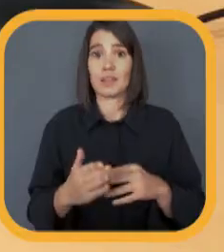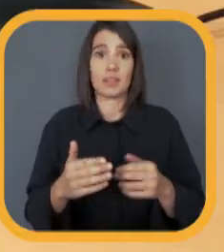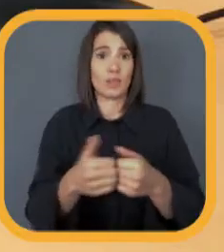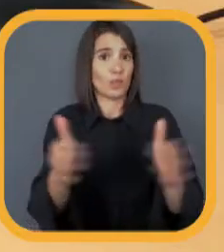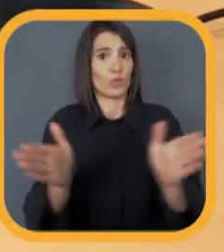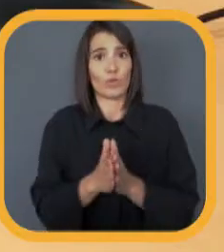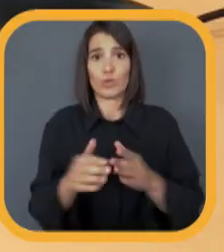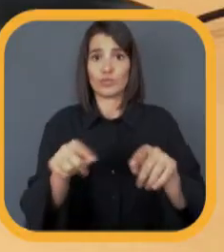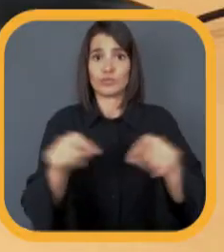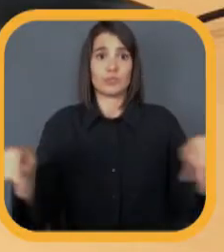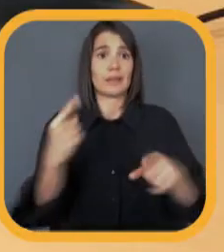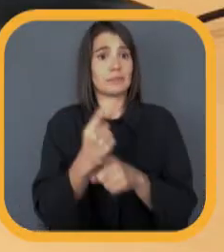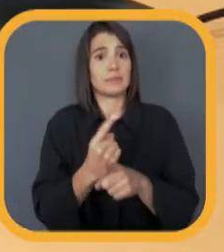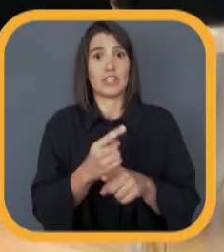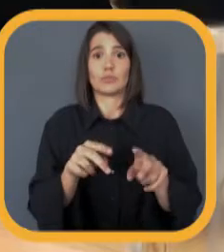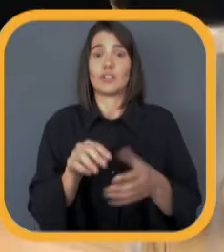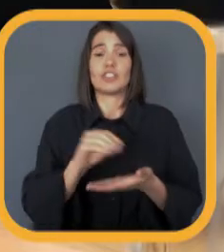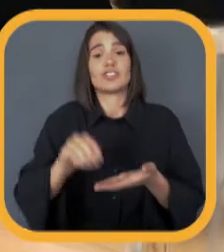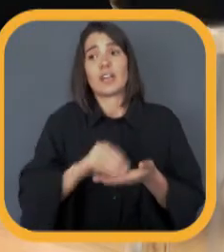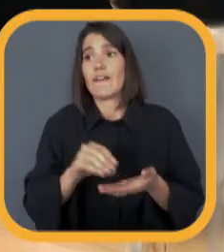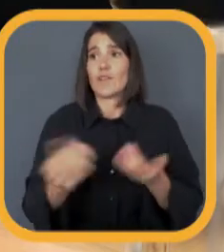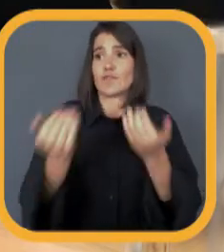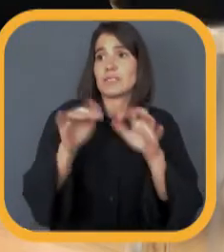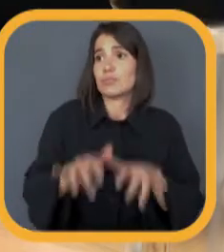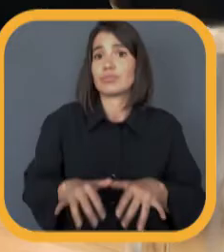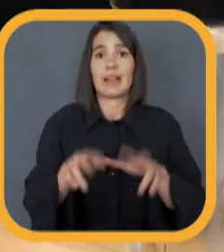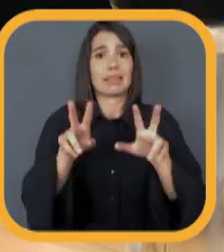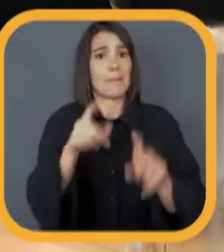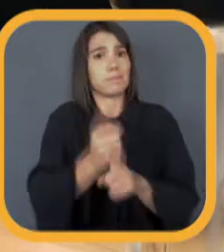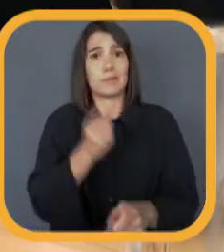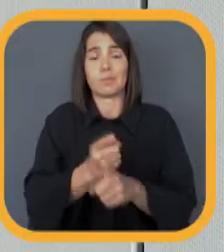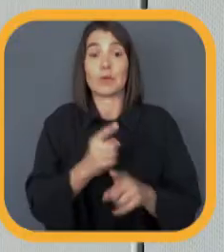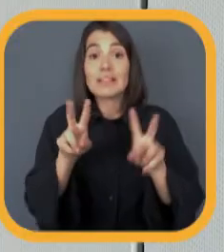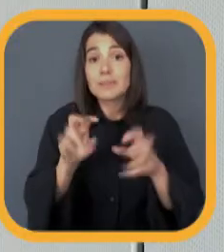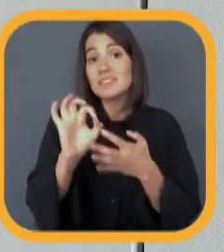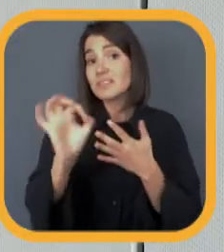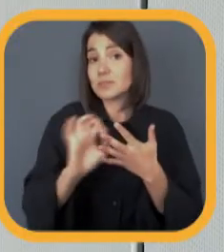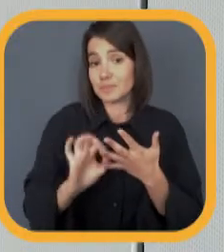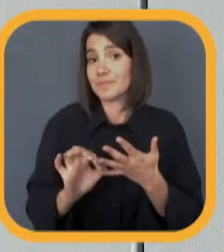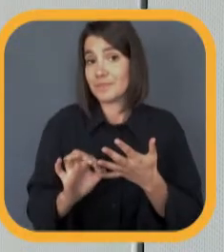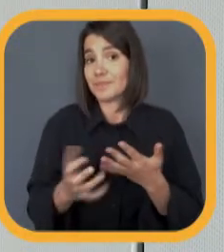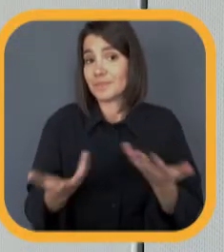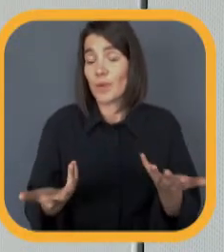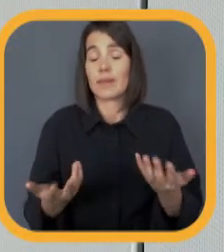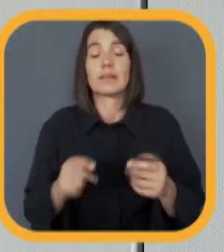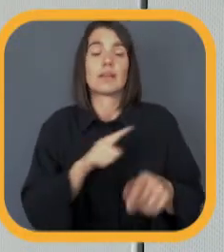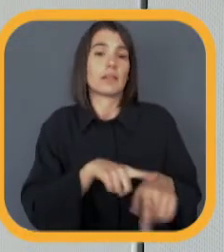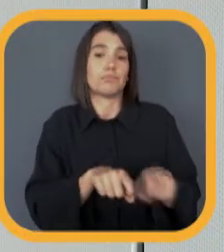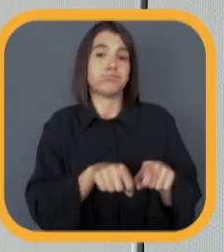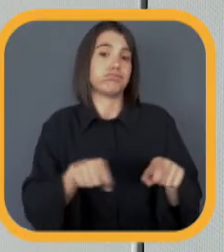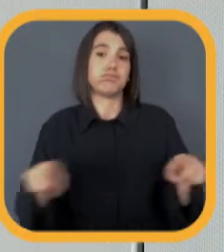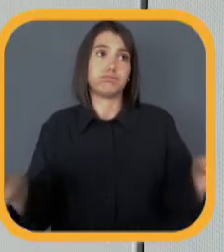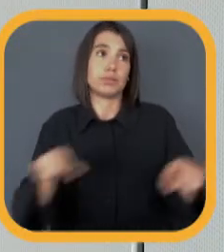tínhamos toda uma secção só a escrever sobre uma área e dentro dessa área um tema muito específico. Portanto,